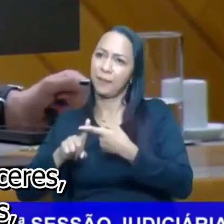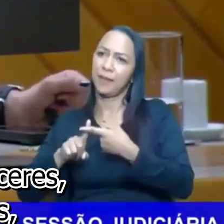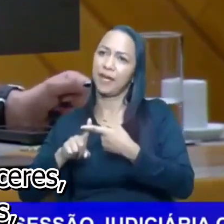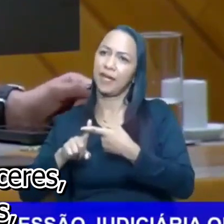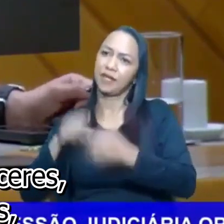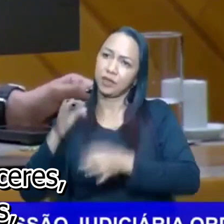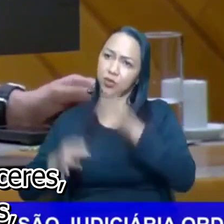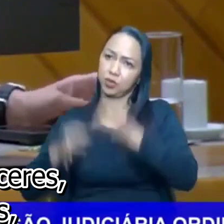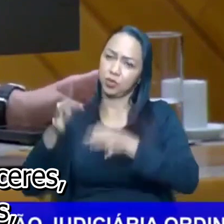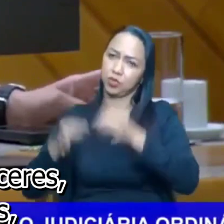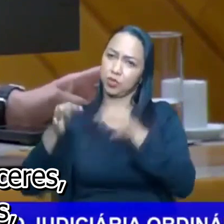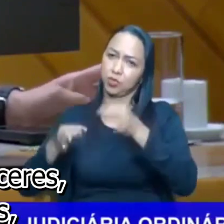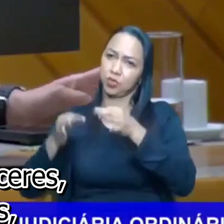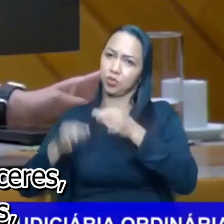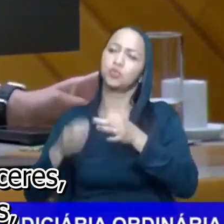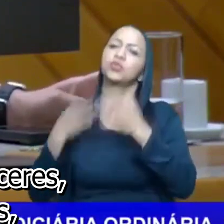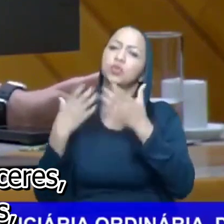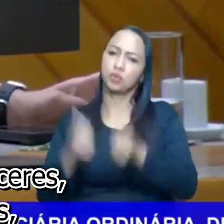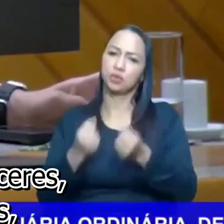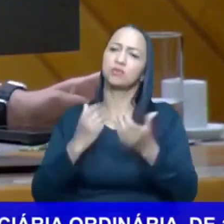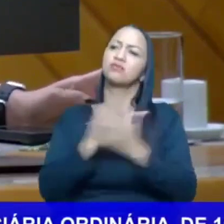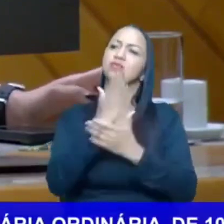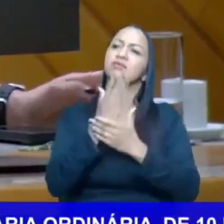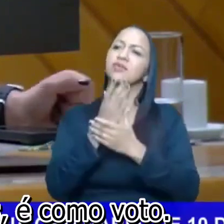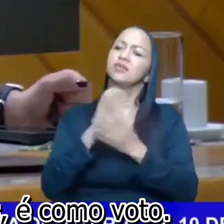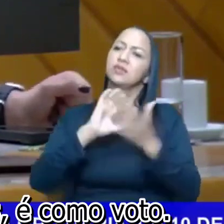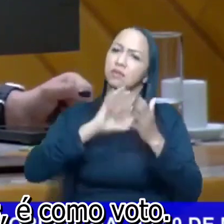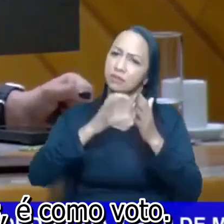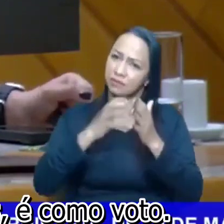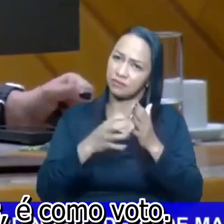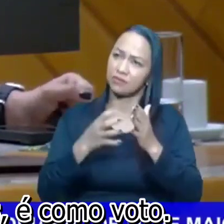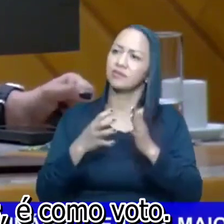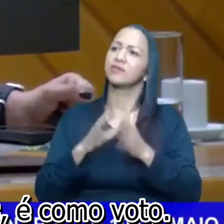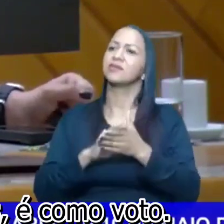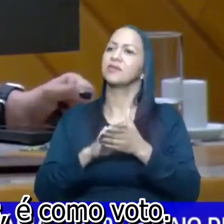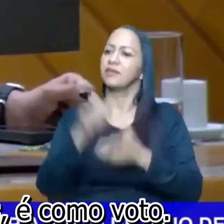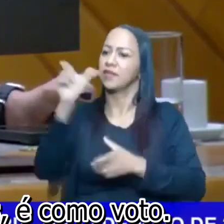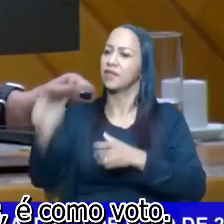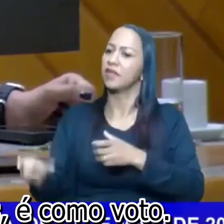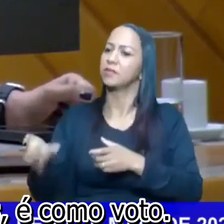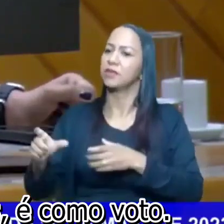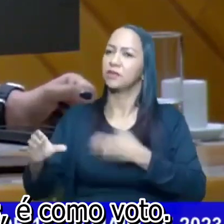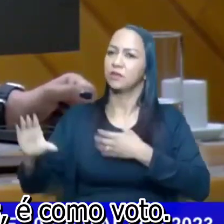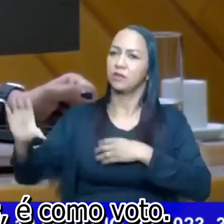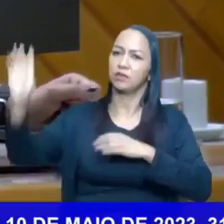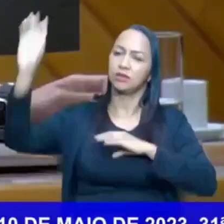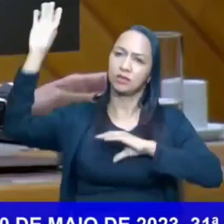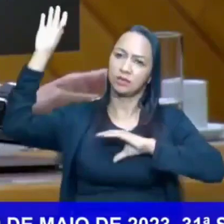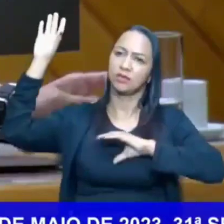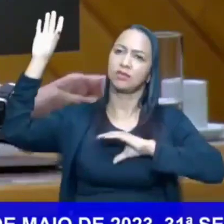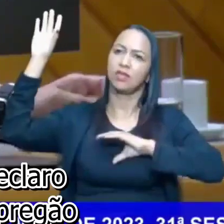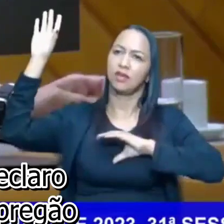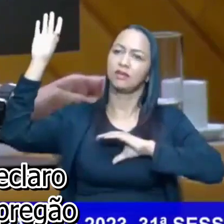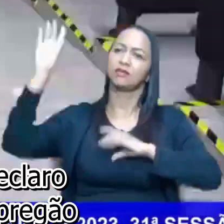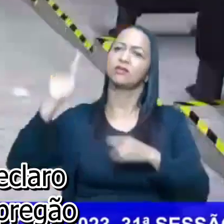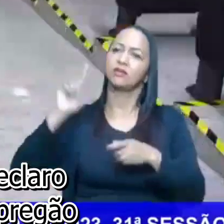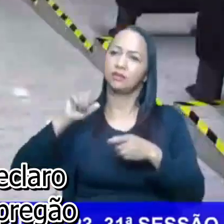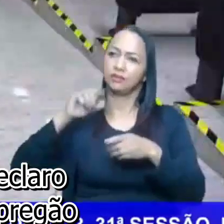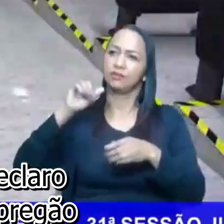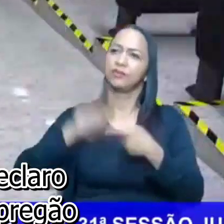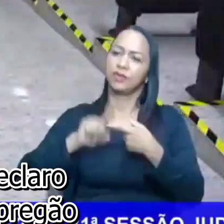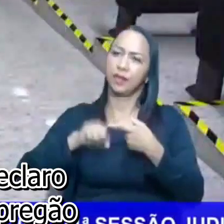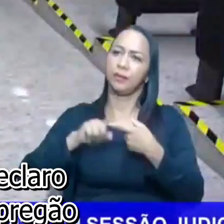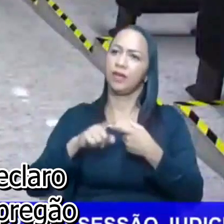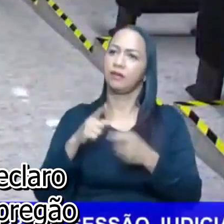esses pareceres, aprovadas as contas tanto dos partidos quanto dos candidatos que foram aqui enumerados. É como voto. Não há divergência